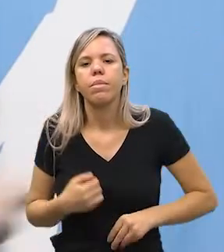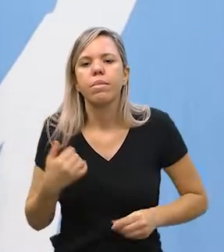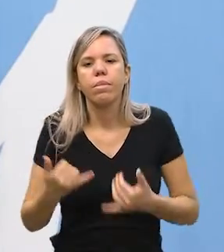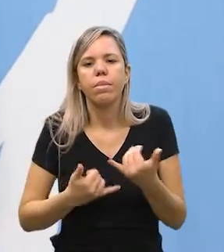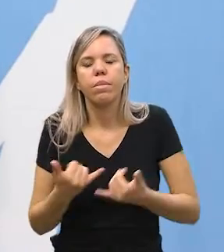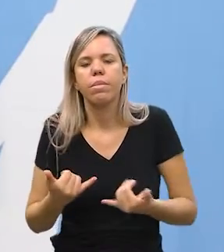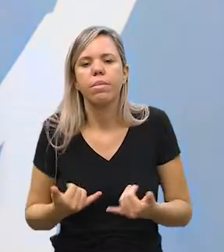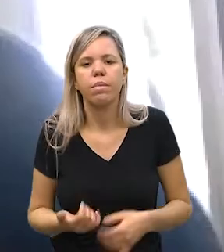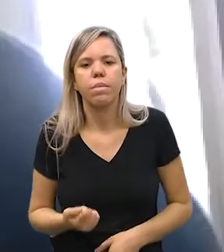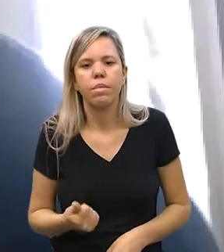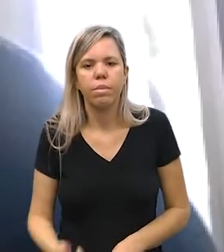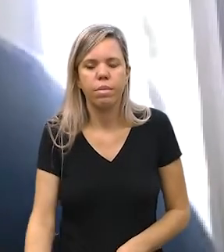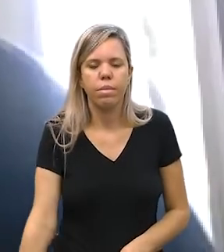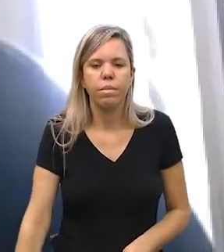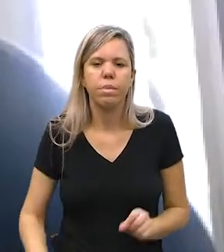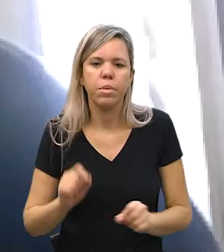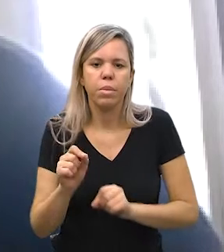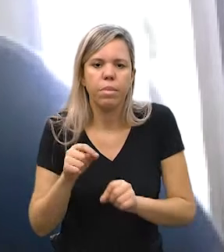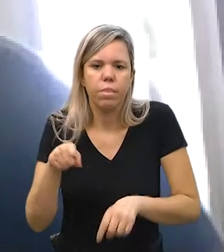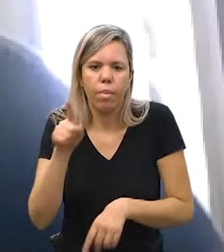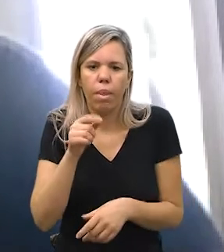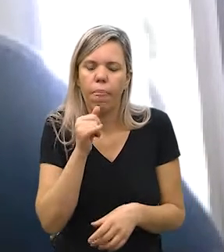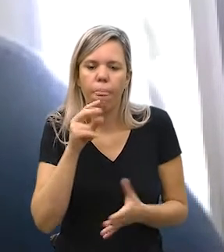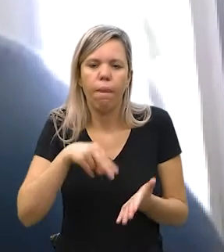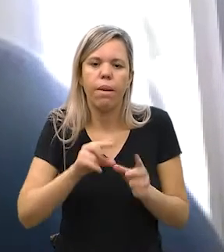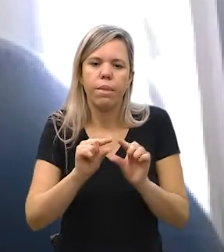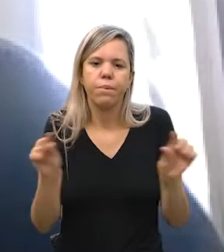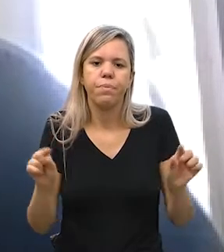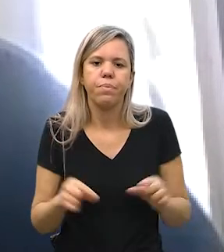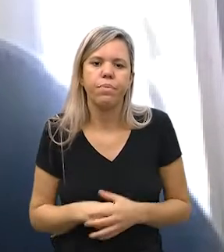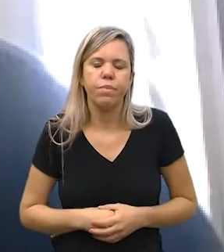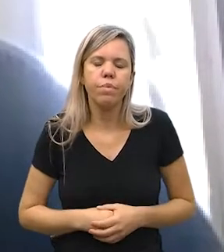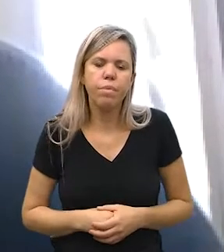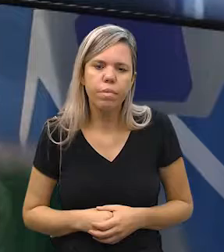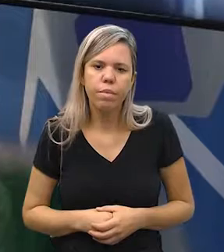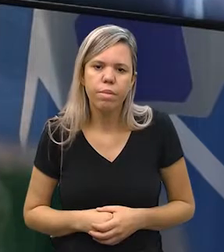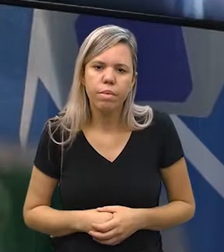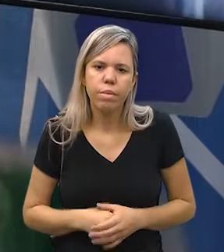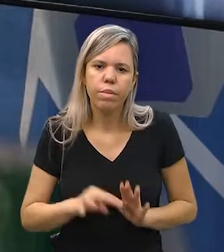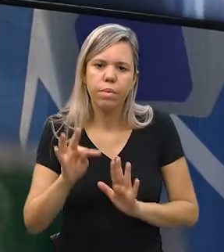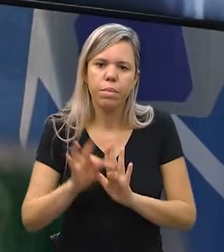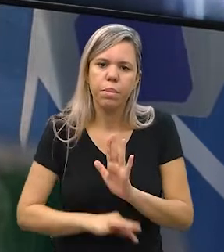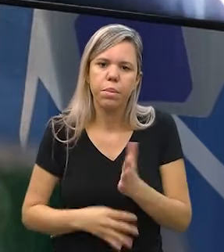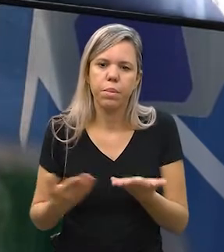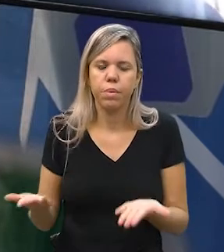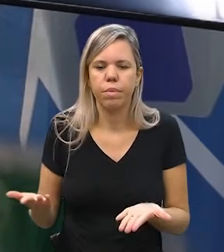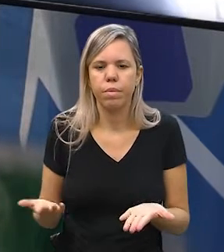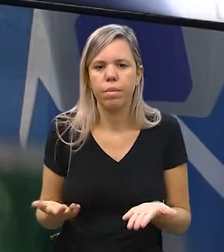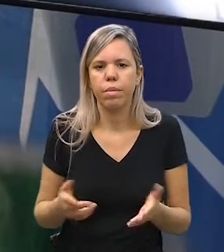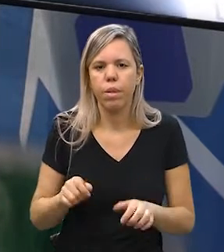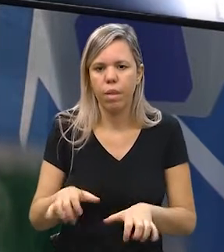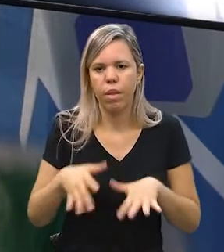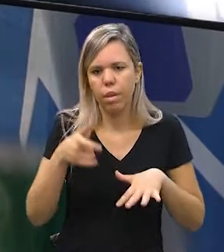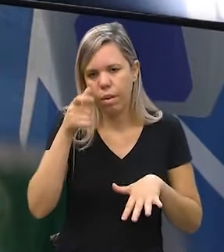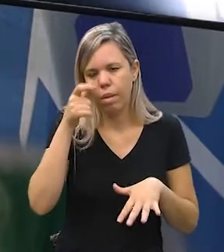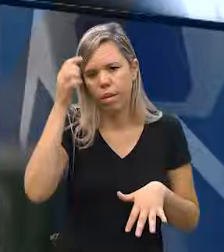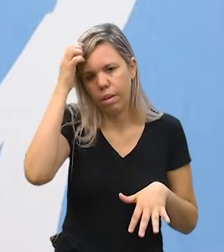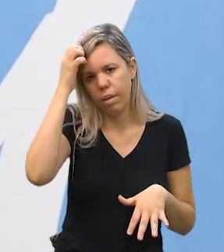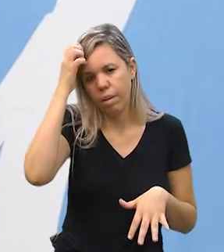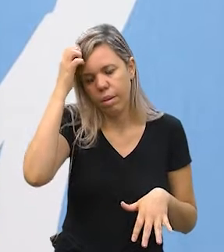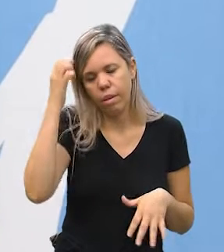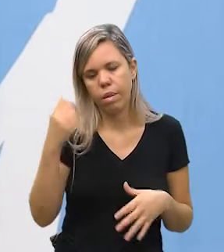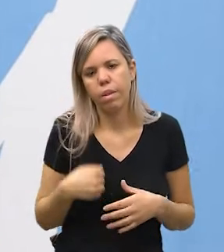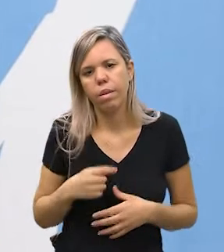brincar aqui um pouco. Quem sabe você lê um trechinho do seu texto aqui para os nossos